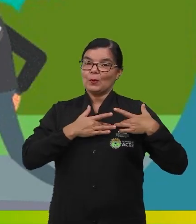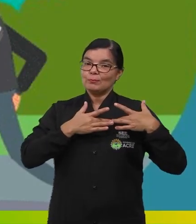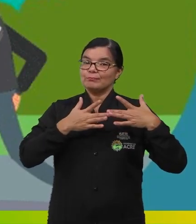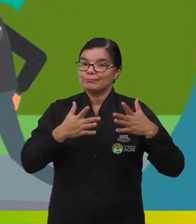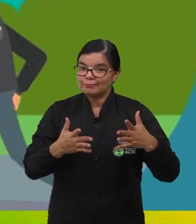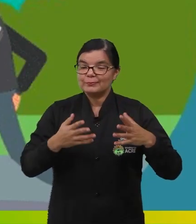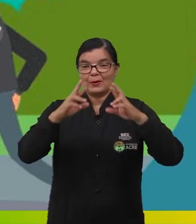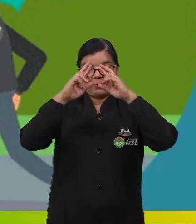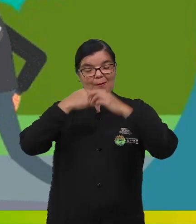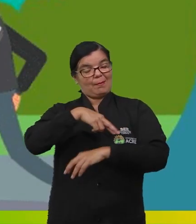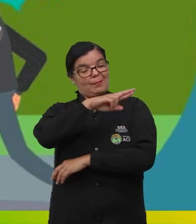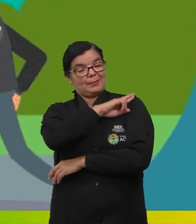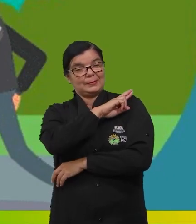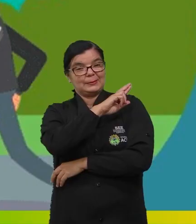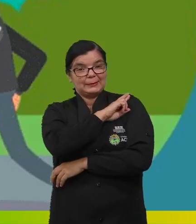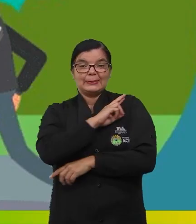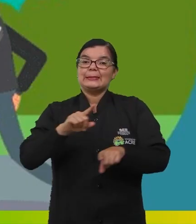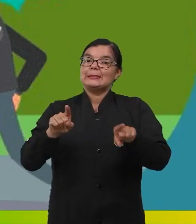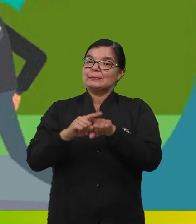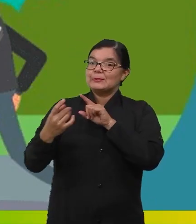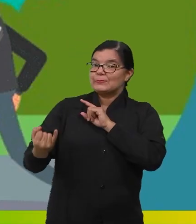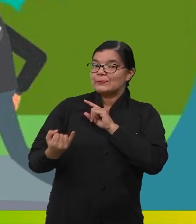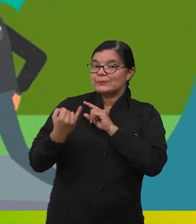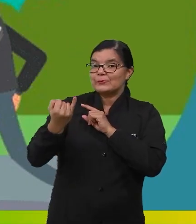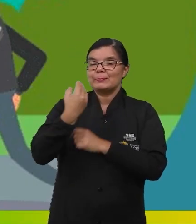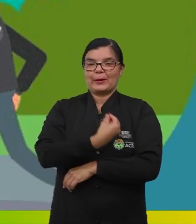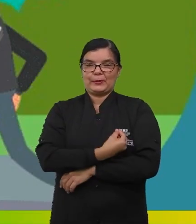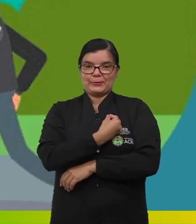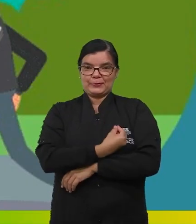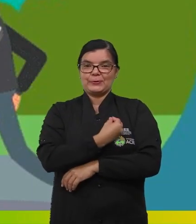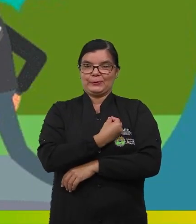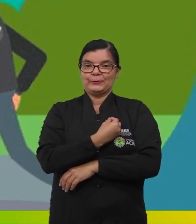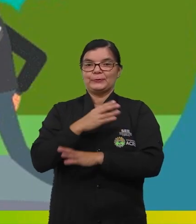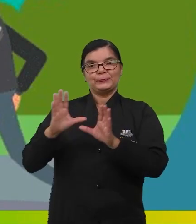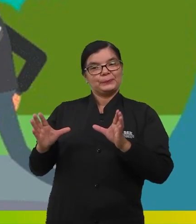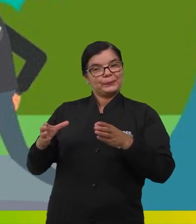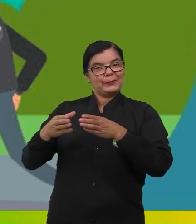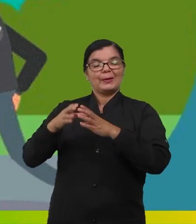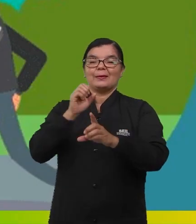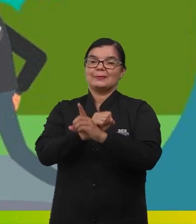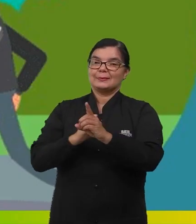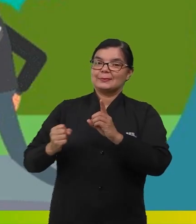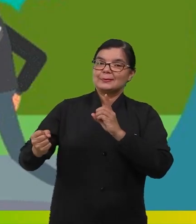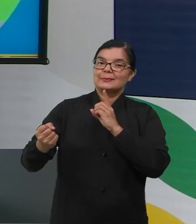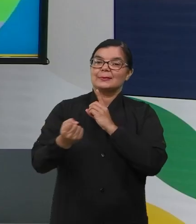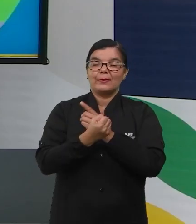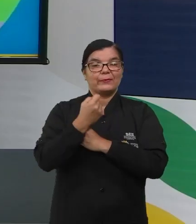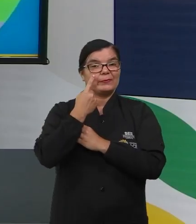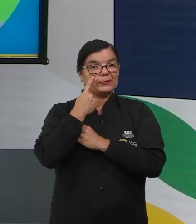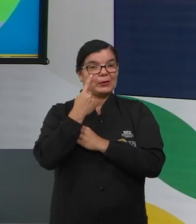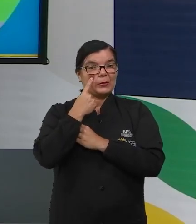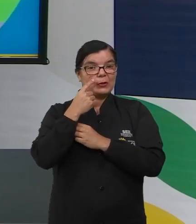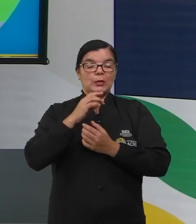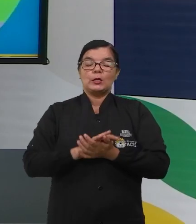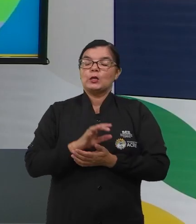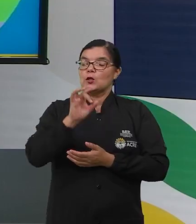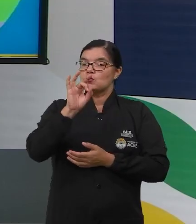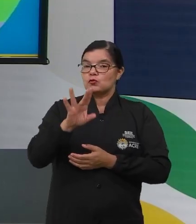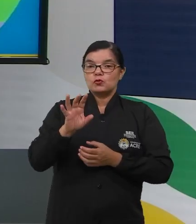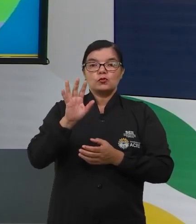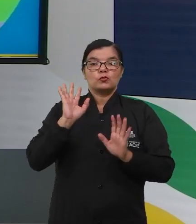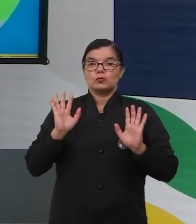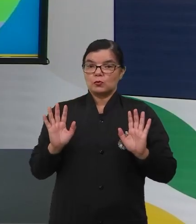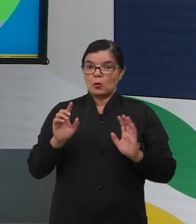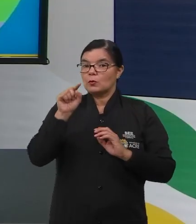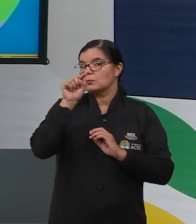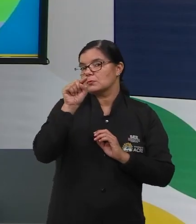solidariedade, responsabilidades, fundamentais para a convivência em sociedade. Veja, eu não estou falando apenas